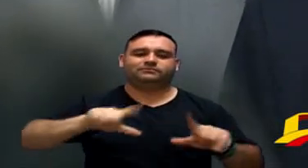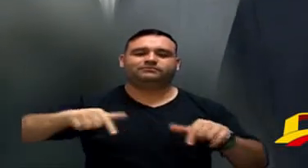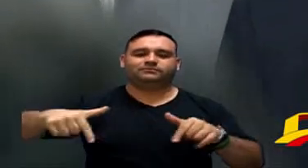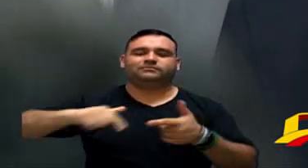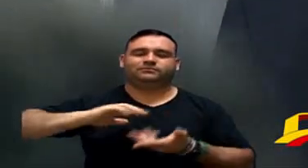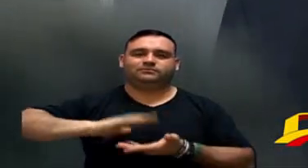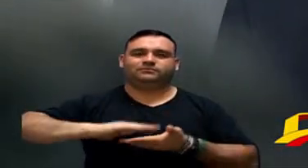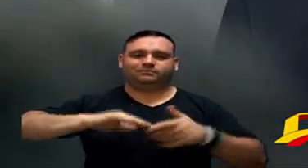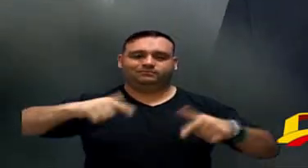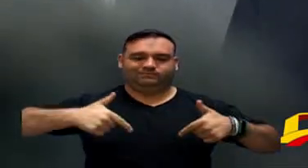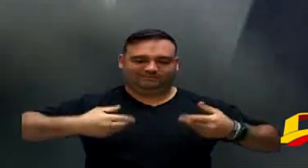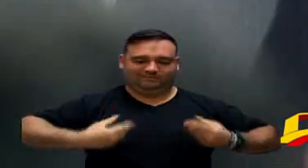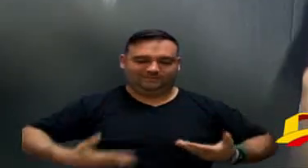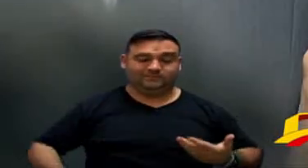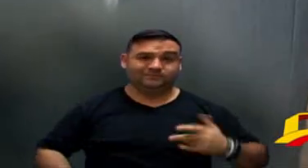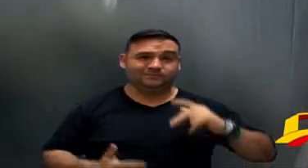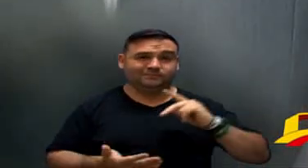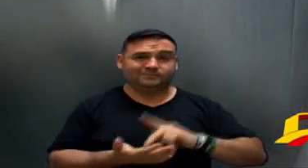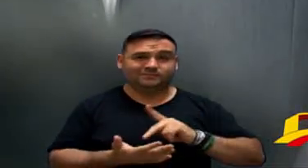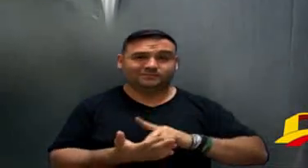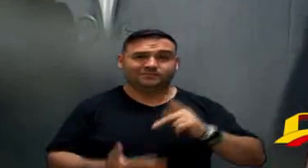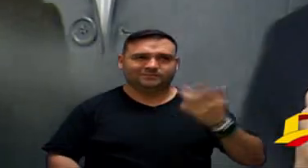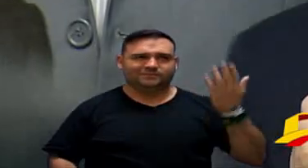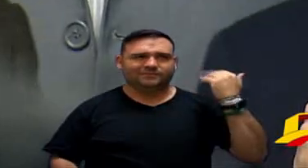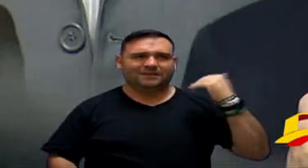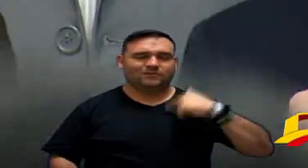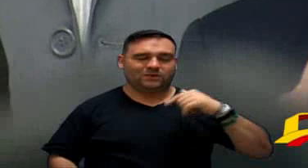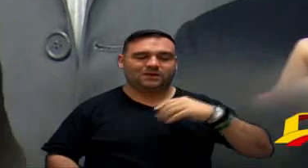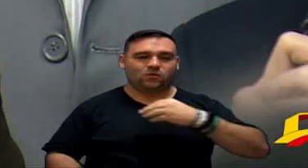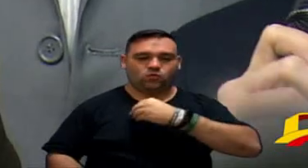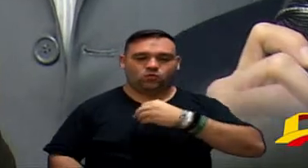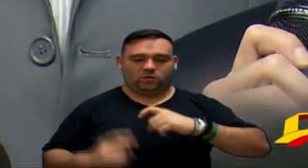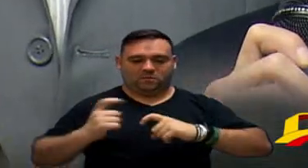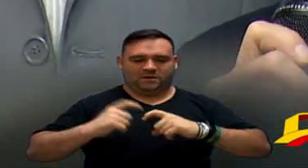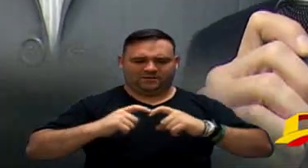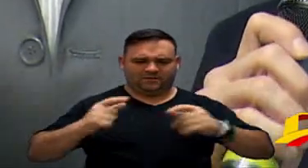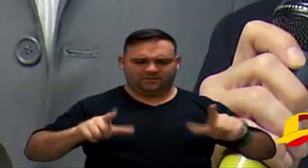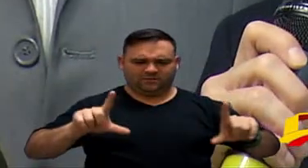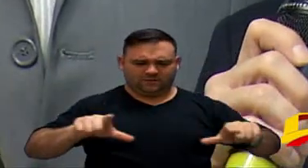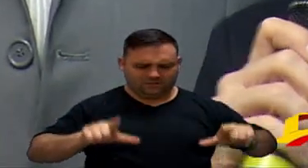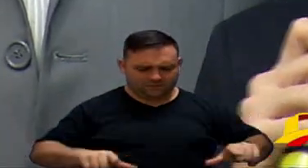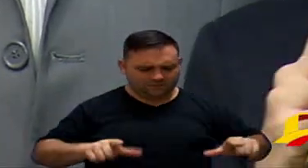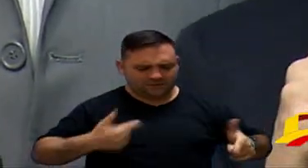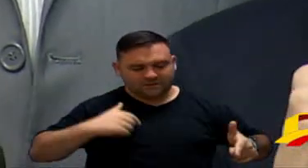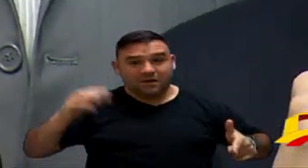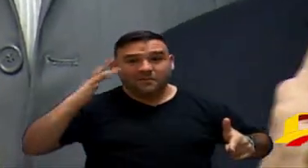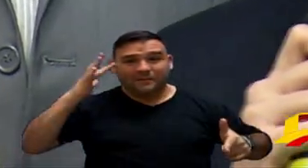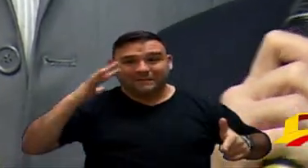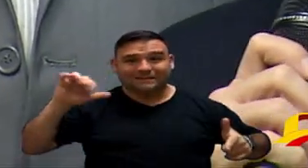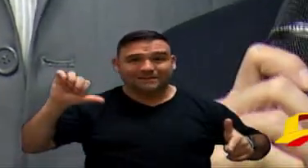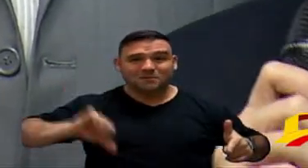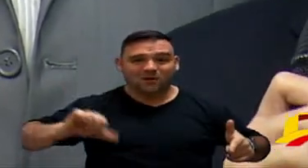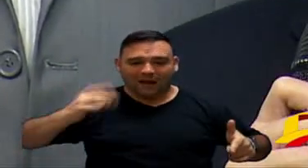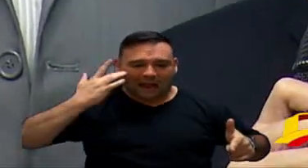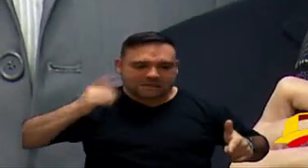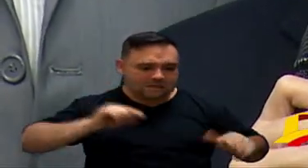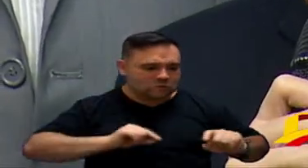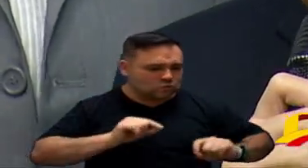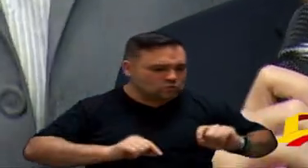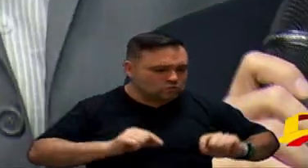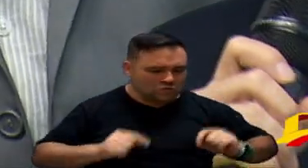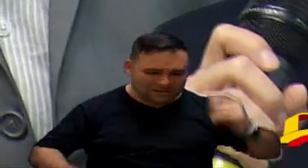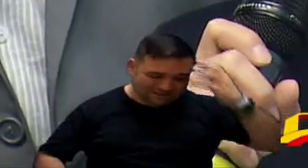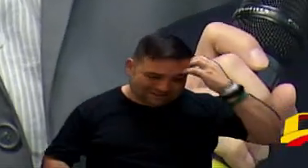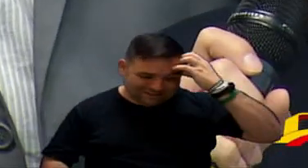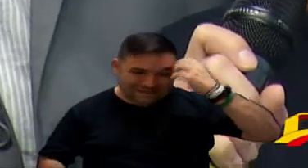congratulações realmente eu recebi eu tava no meio do consultório e recebi um envelope a gente sempre pensa no Pior né Engraçado isso às